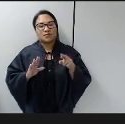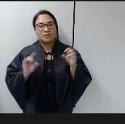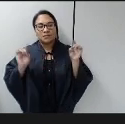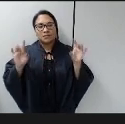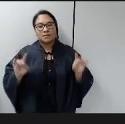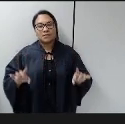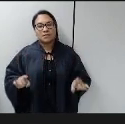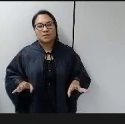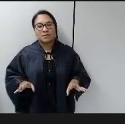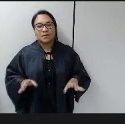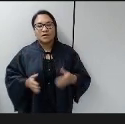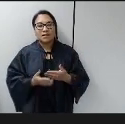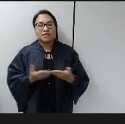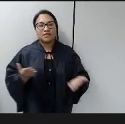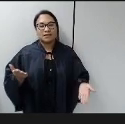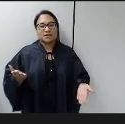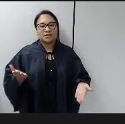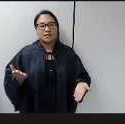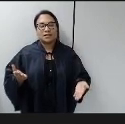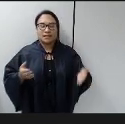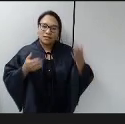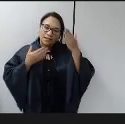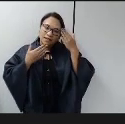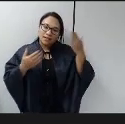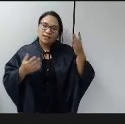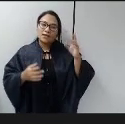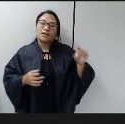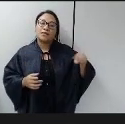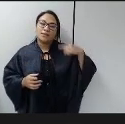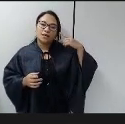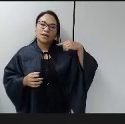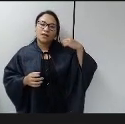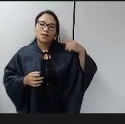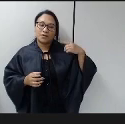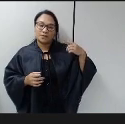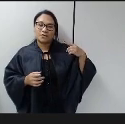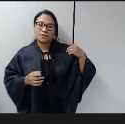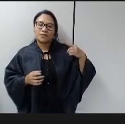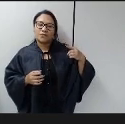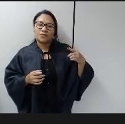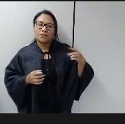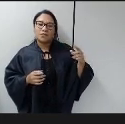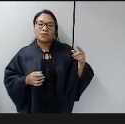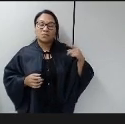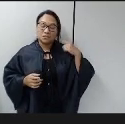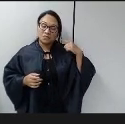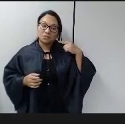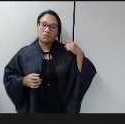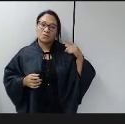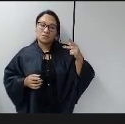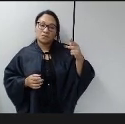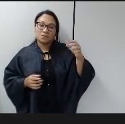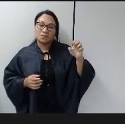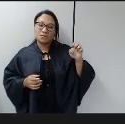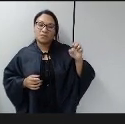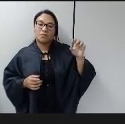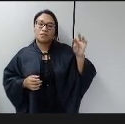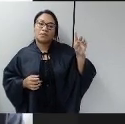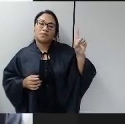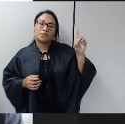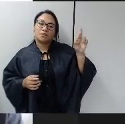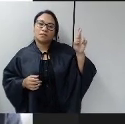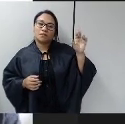provimento, agradecendo a doutora Emiliana e ao doutor Pedro Corrêa pela presença. Só há mais um processo, antes